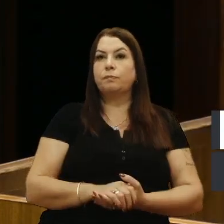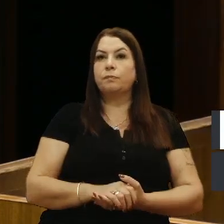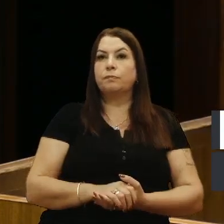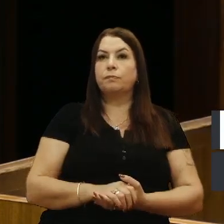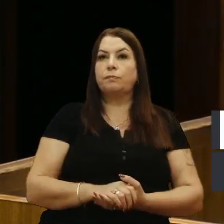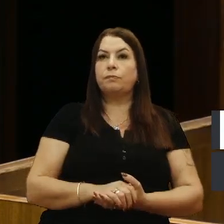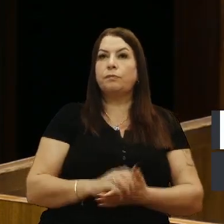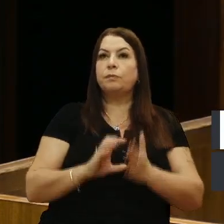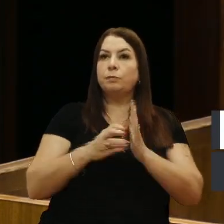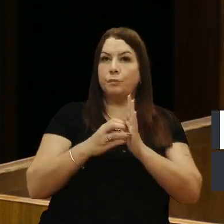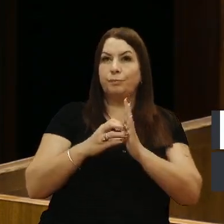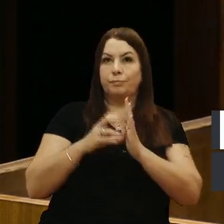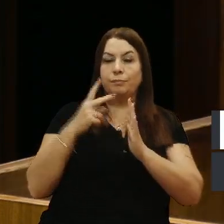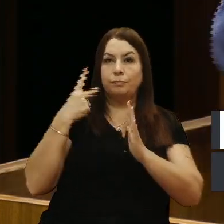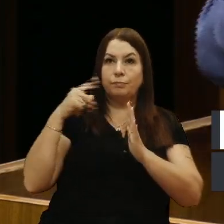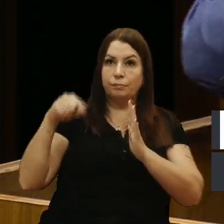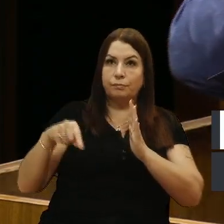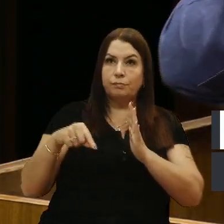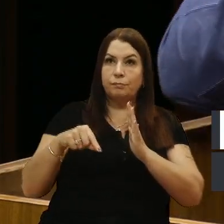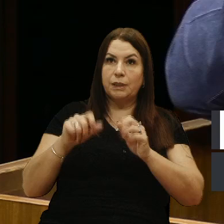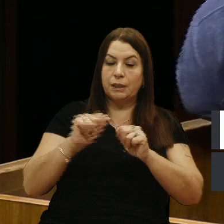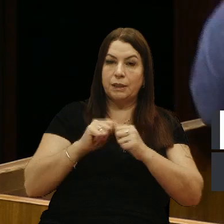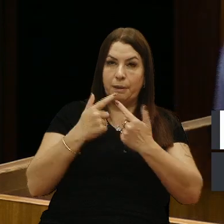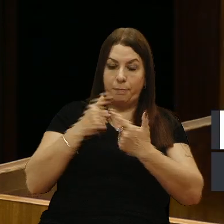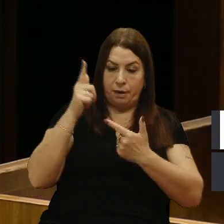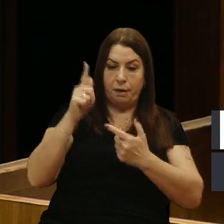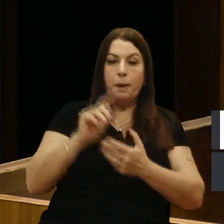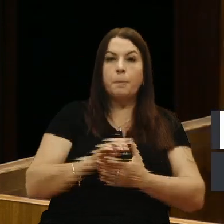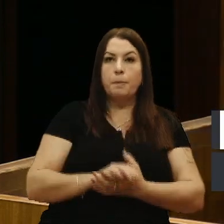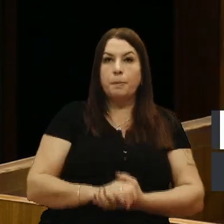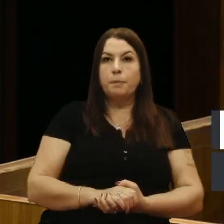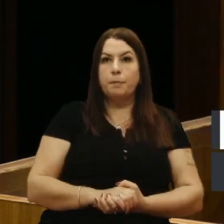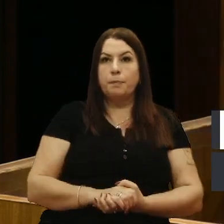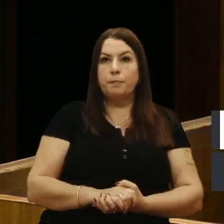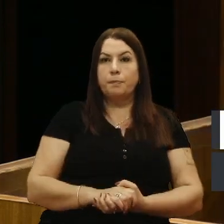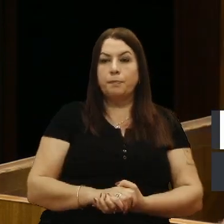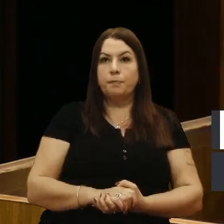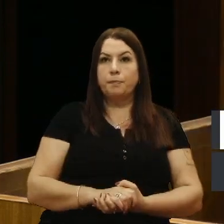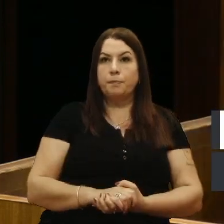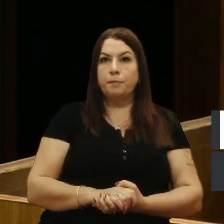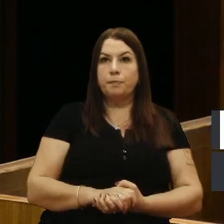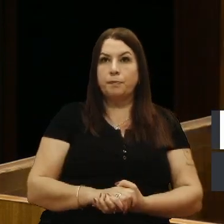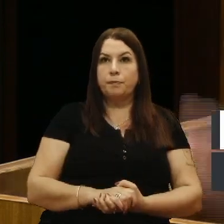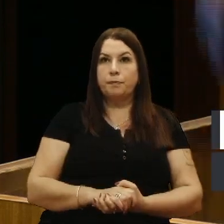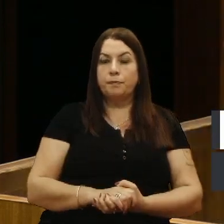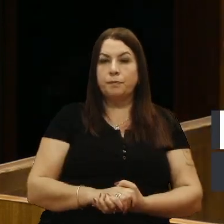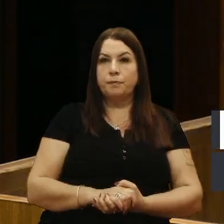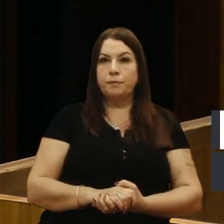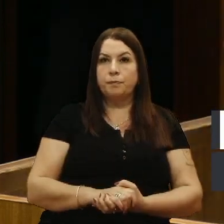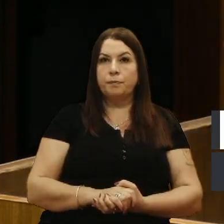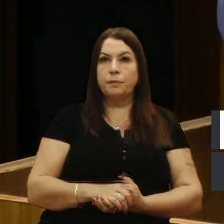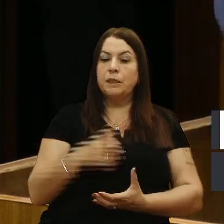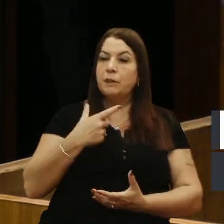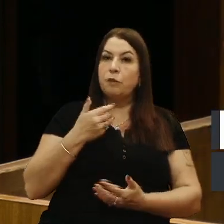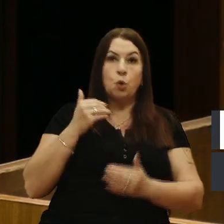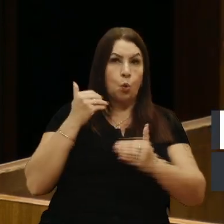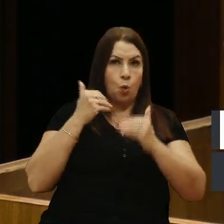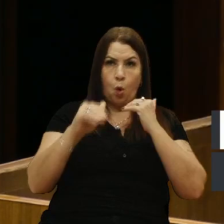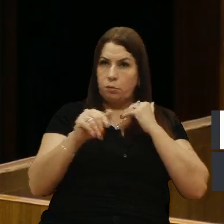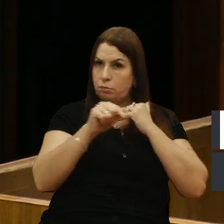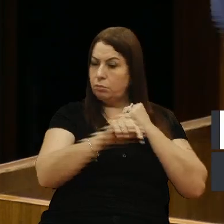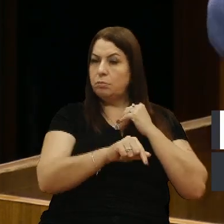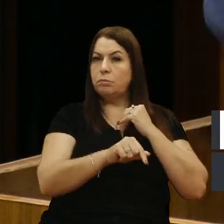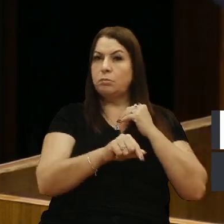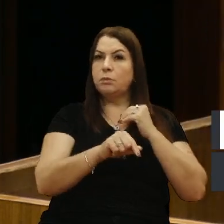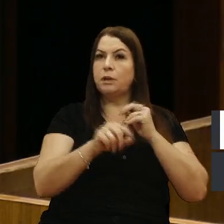nossa bancada na Assembleia Legislativa, quando foi para ser contrária